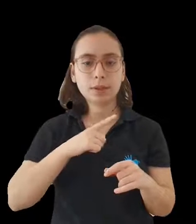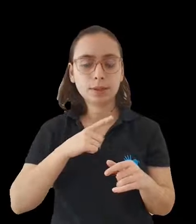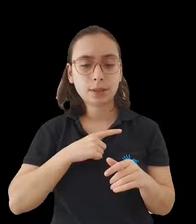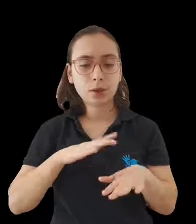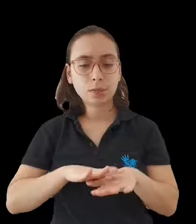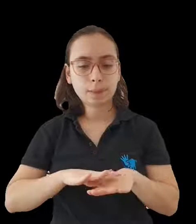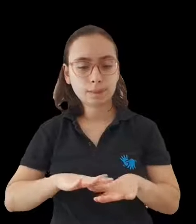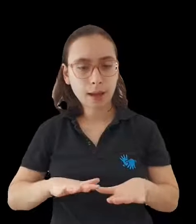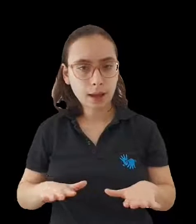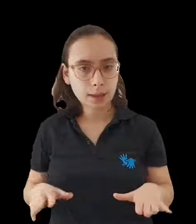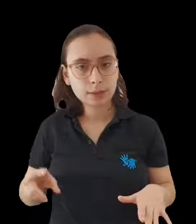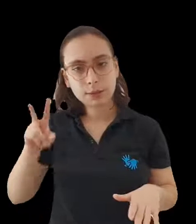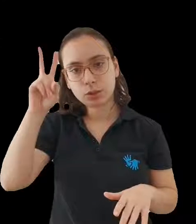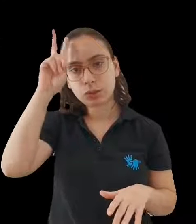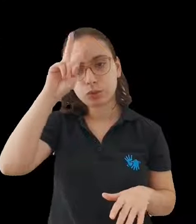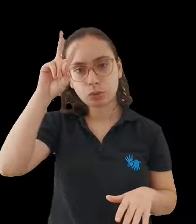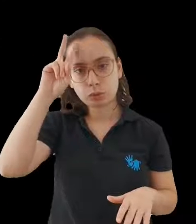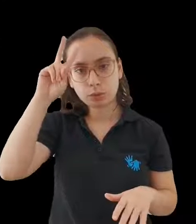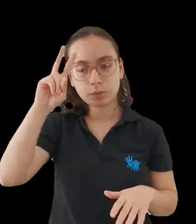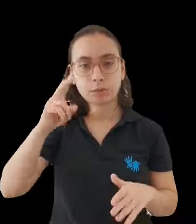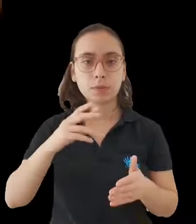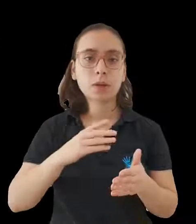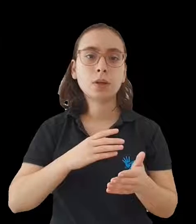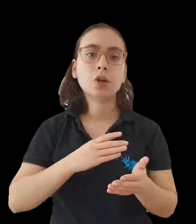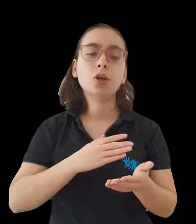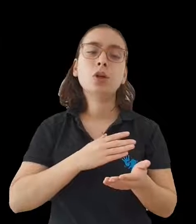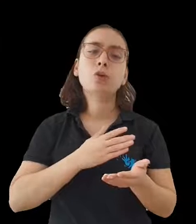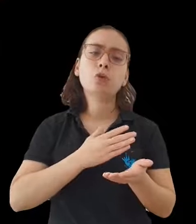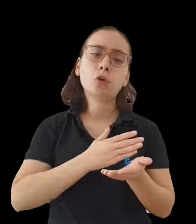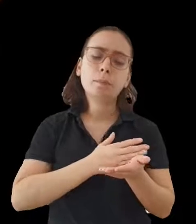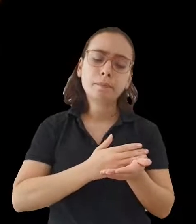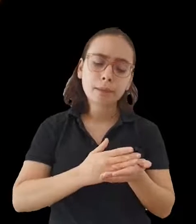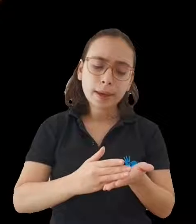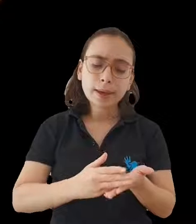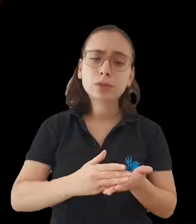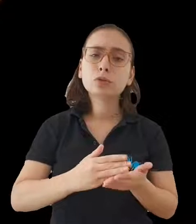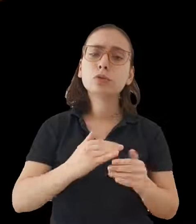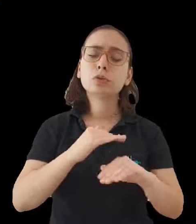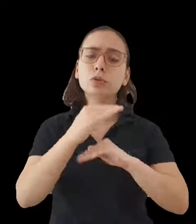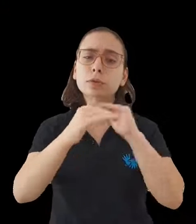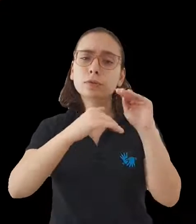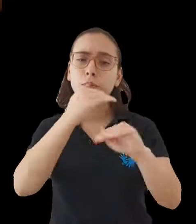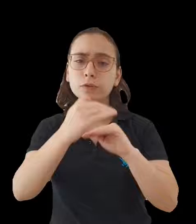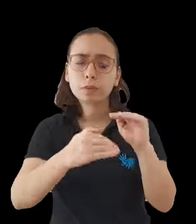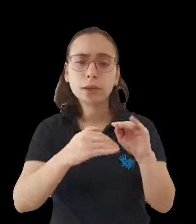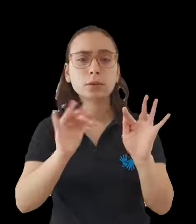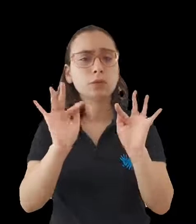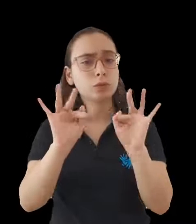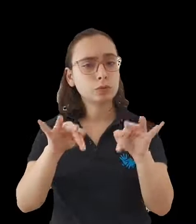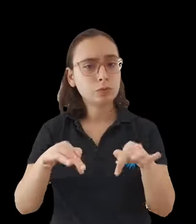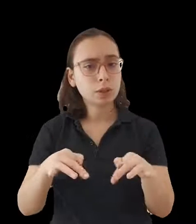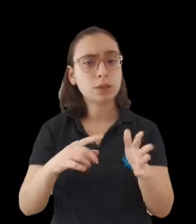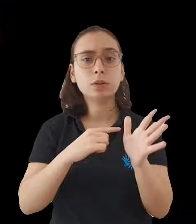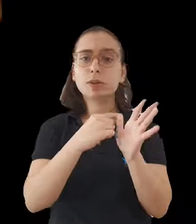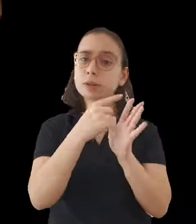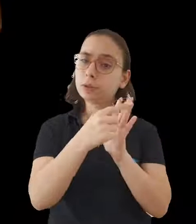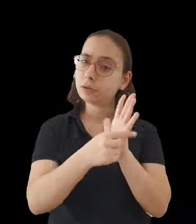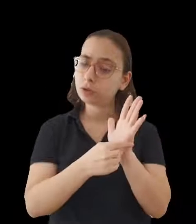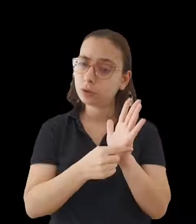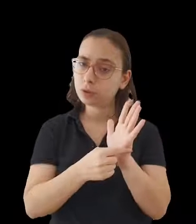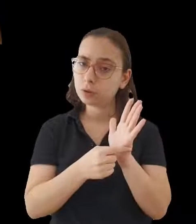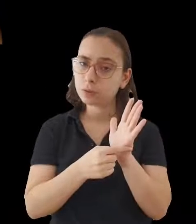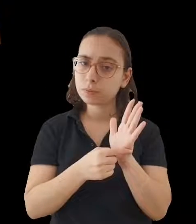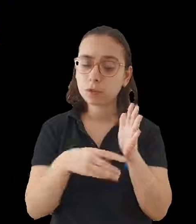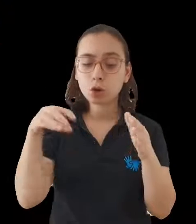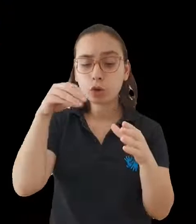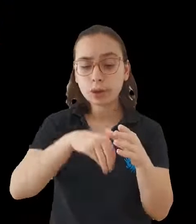história, início, meio e fim, pensando nesses 5 tópicos. E aí o